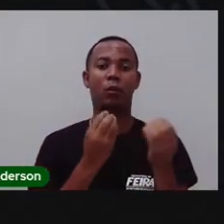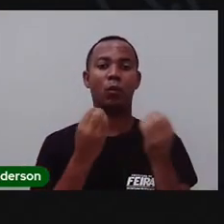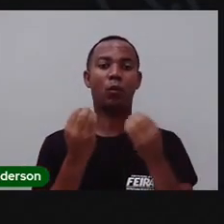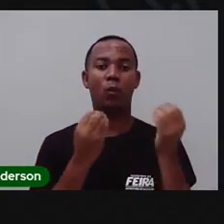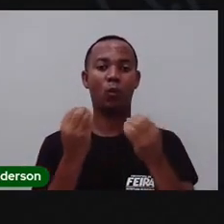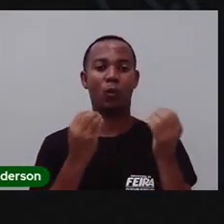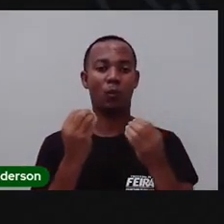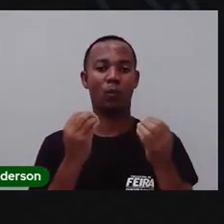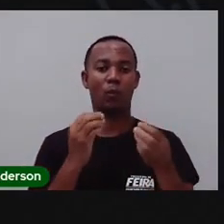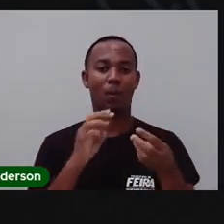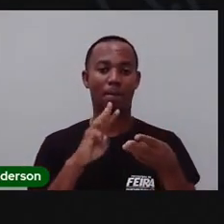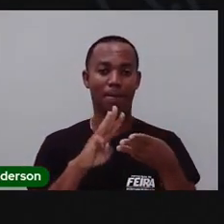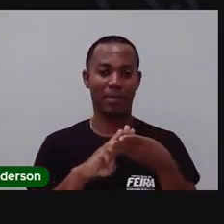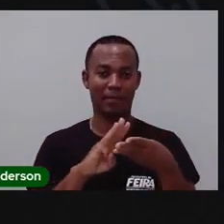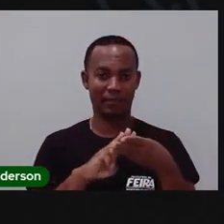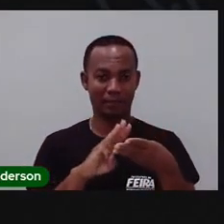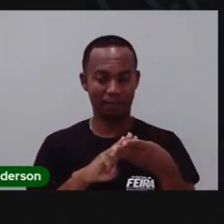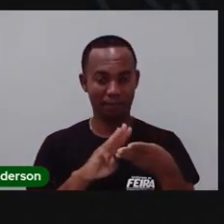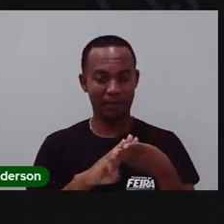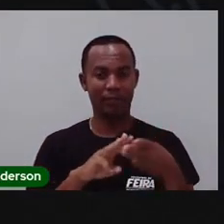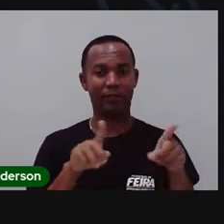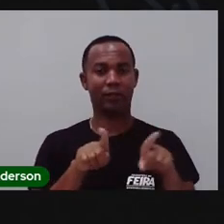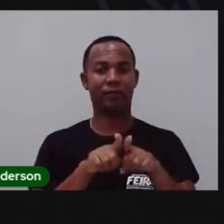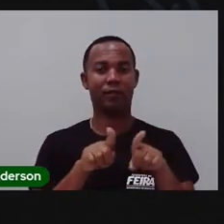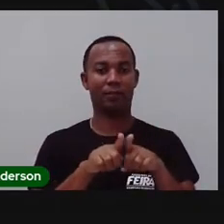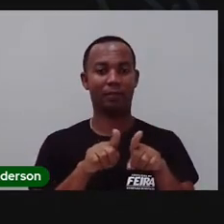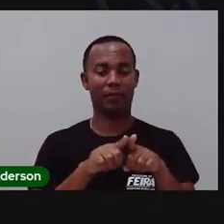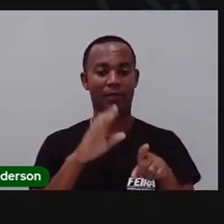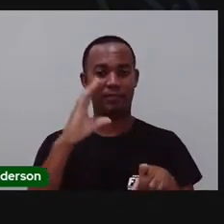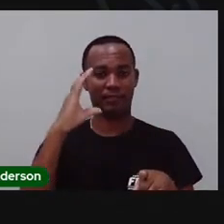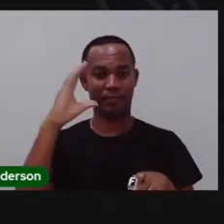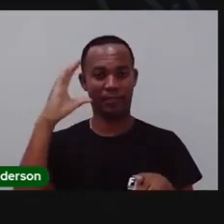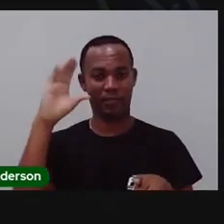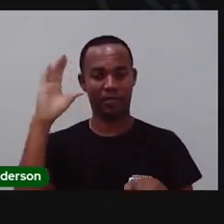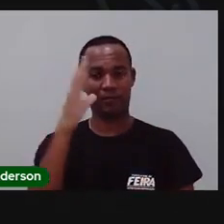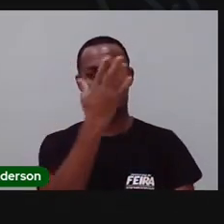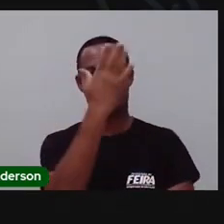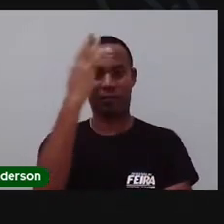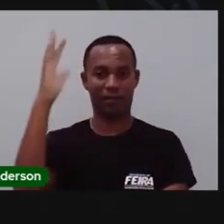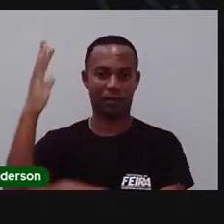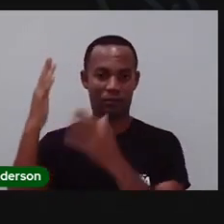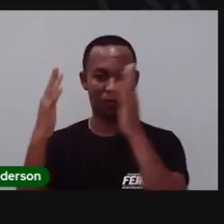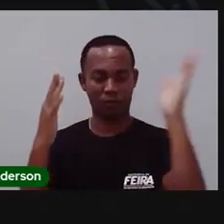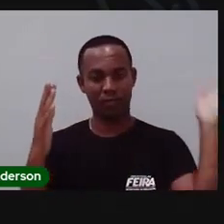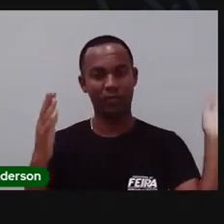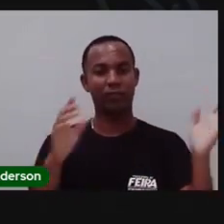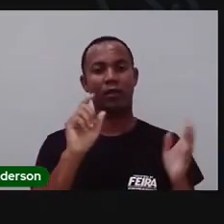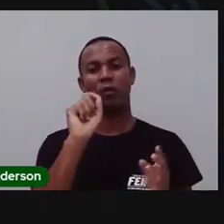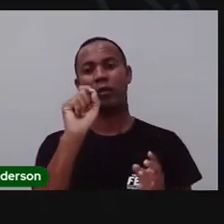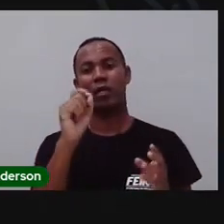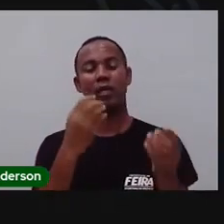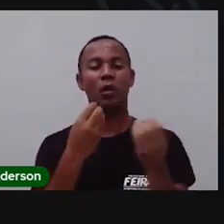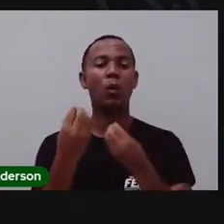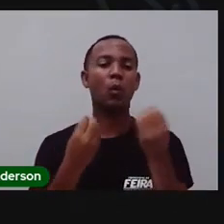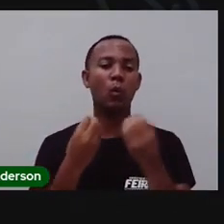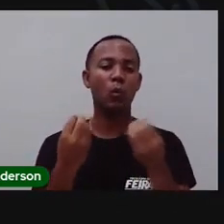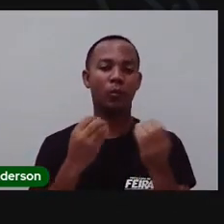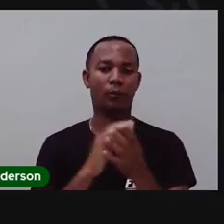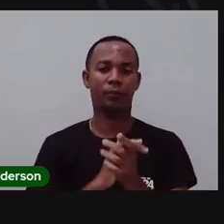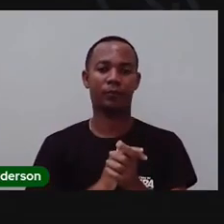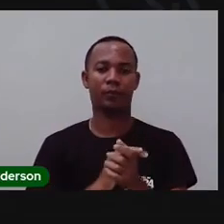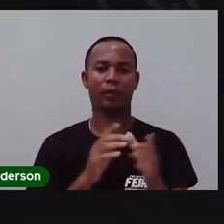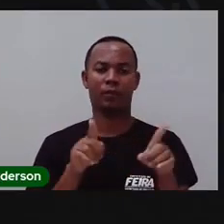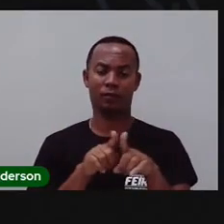matemática e ciências da natureza. E o que que a gente vai tratar hoje em matemática e ciências da natureza? Provavelmente